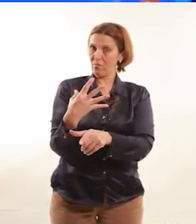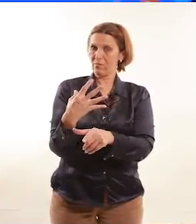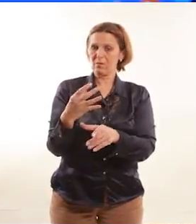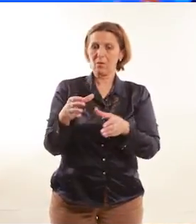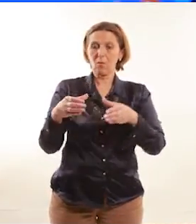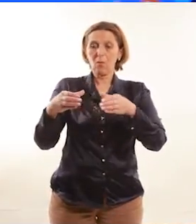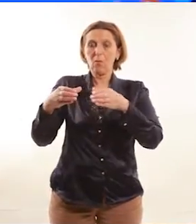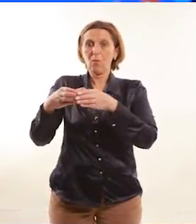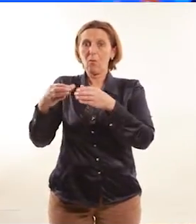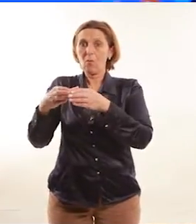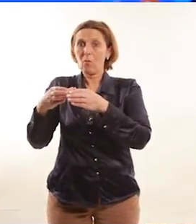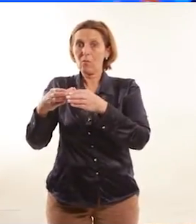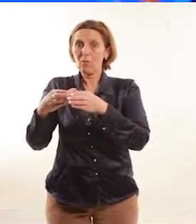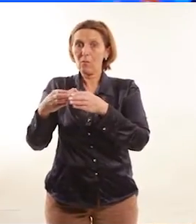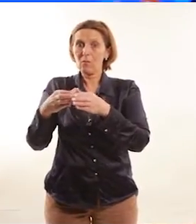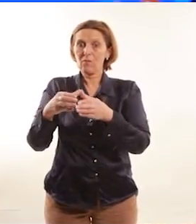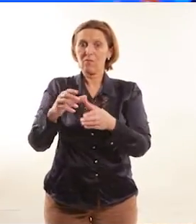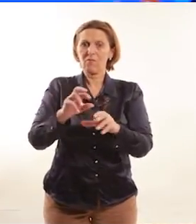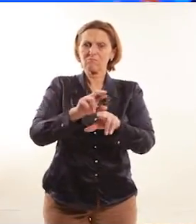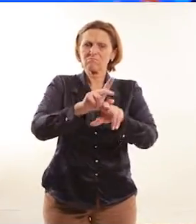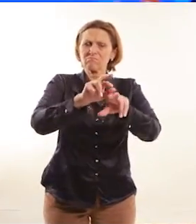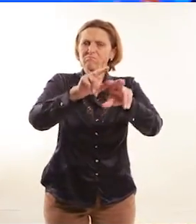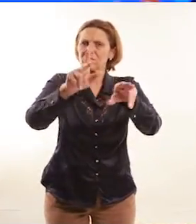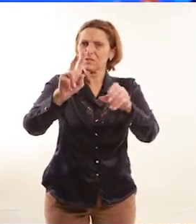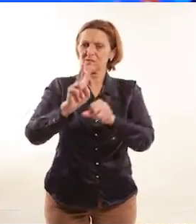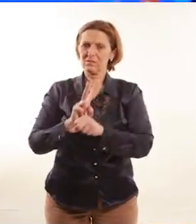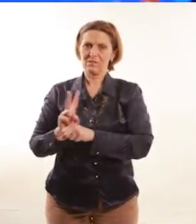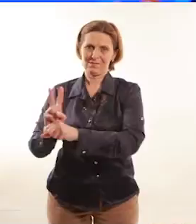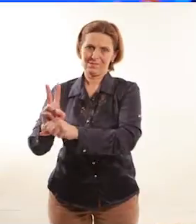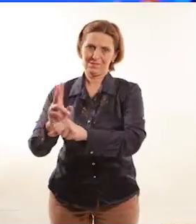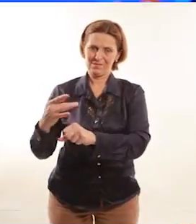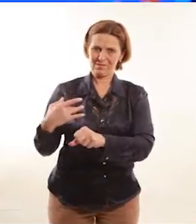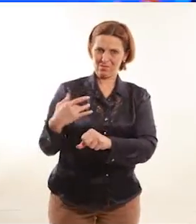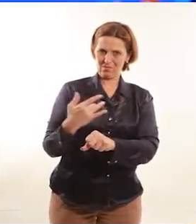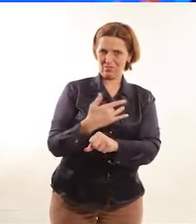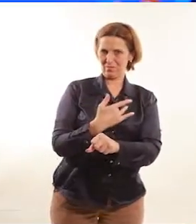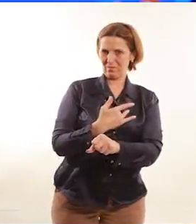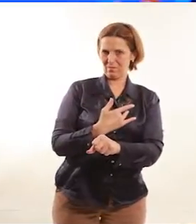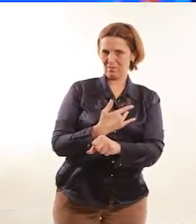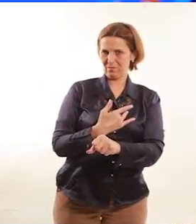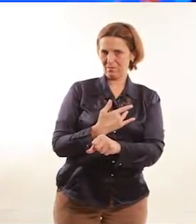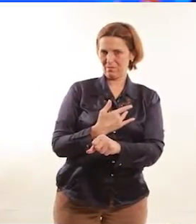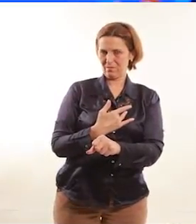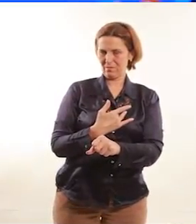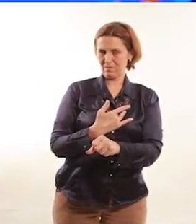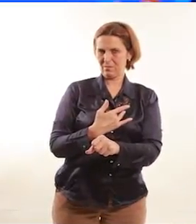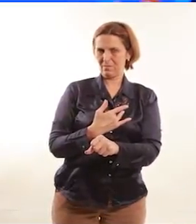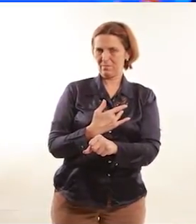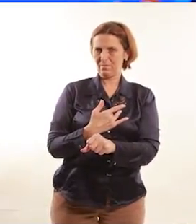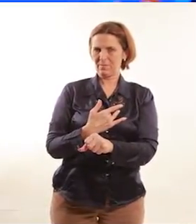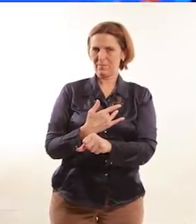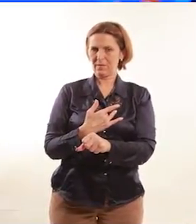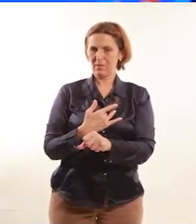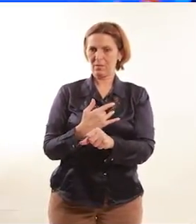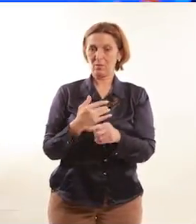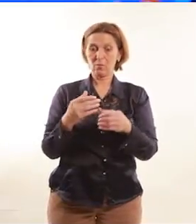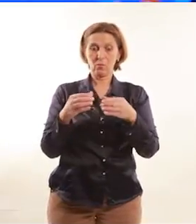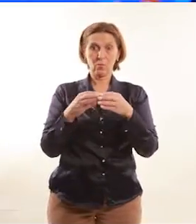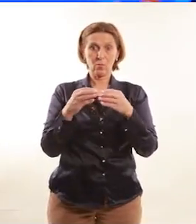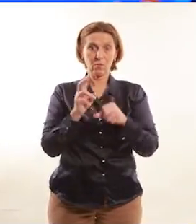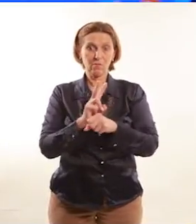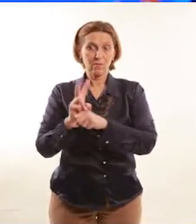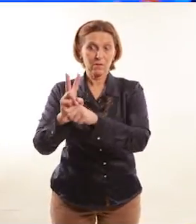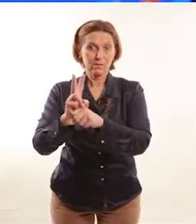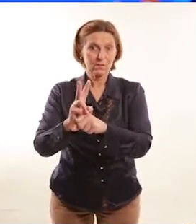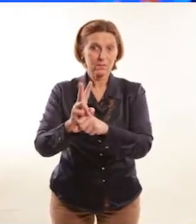compõem o bloco do teto variável da vigilância em saúde. Então, a questão do componente de vigilância